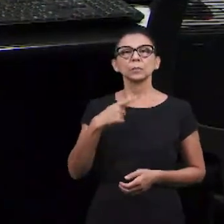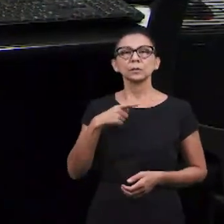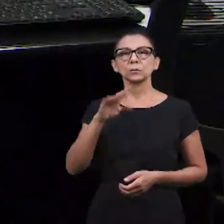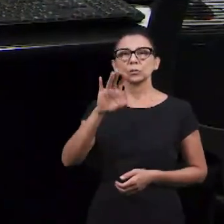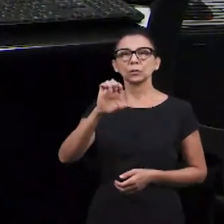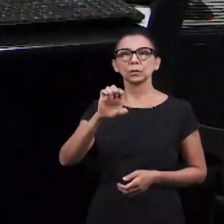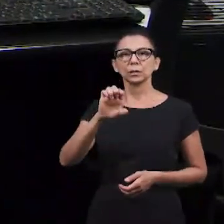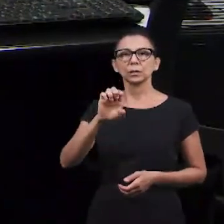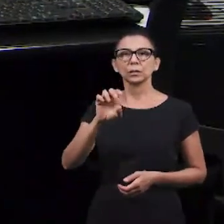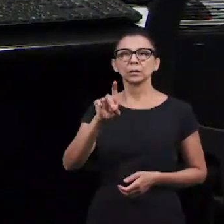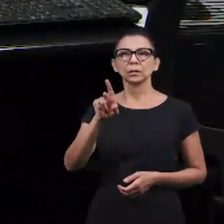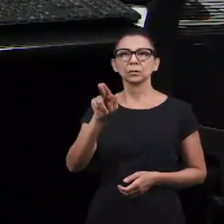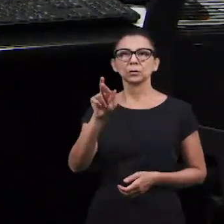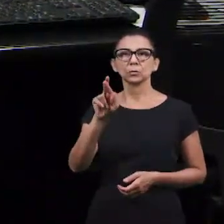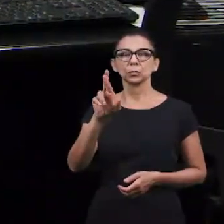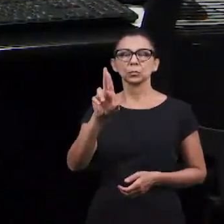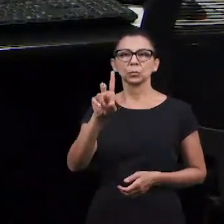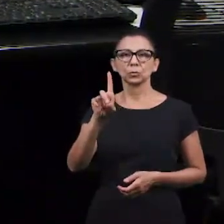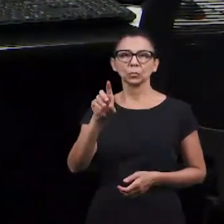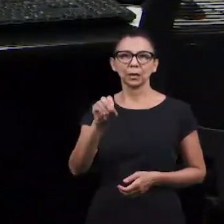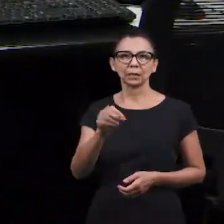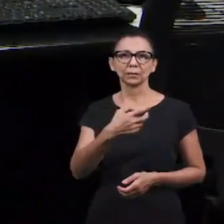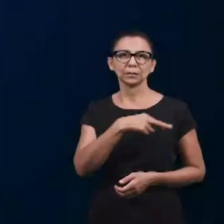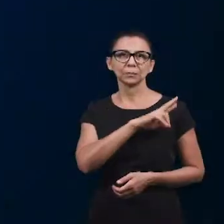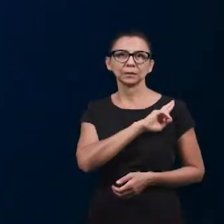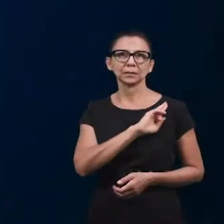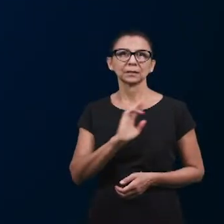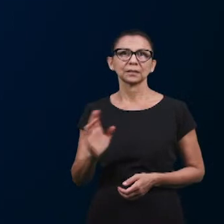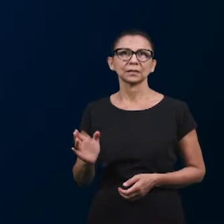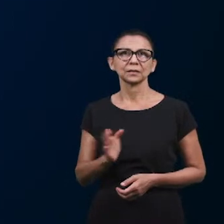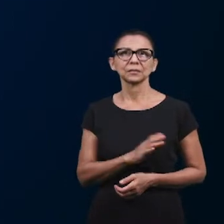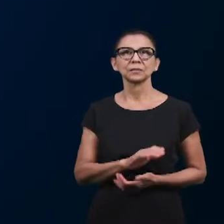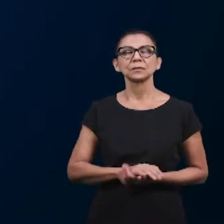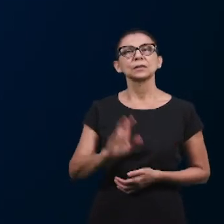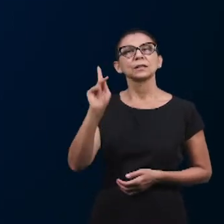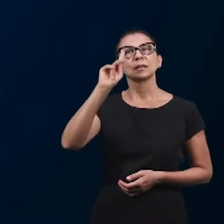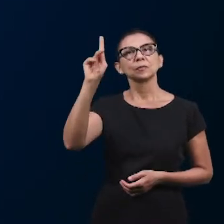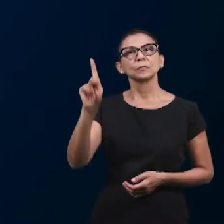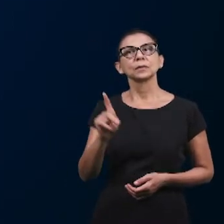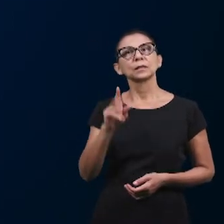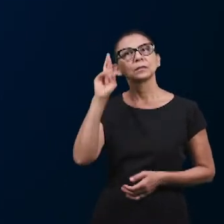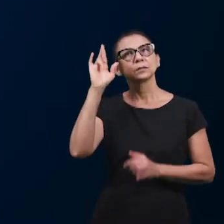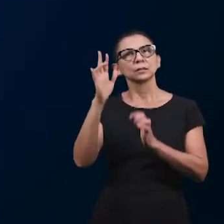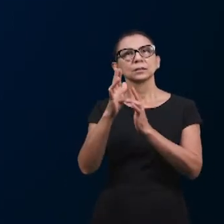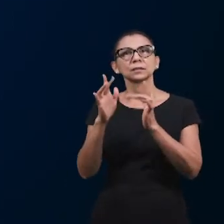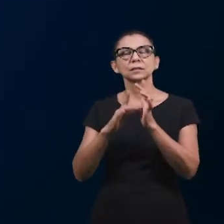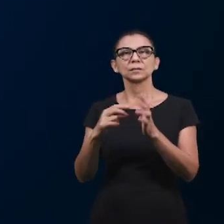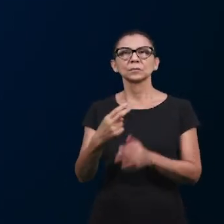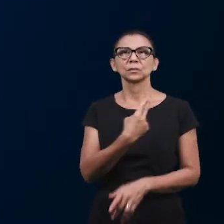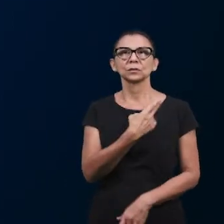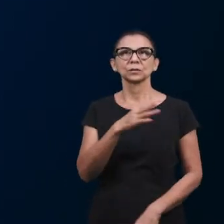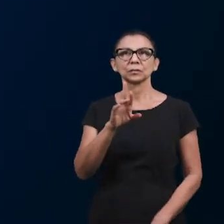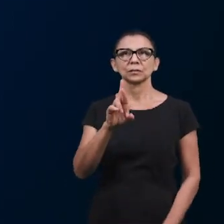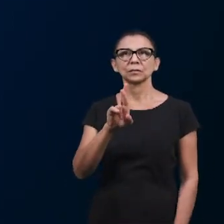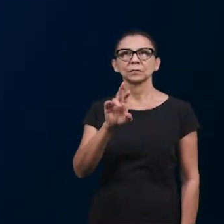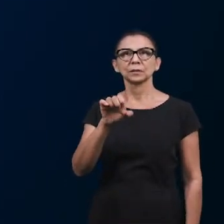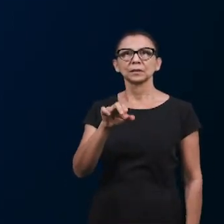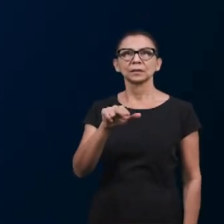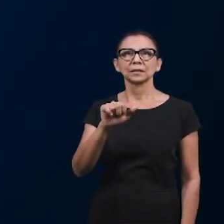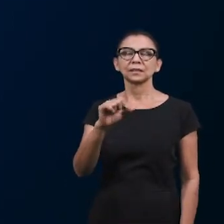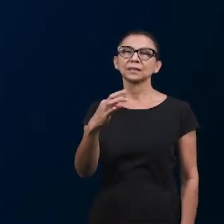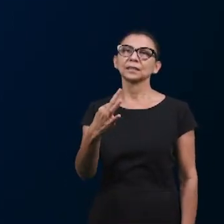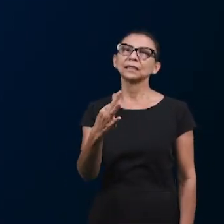Eduardo Campos. Vamos ouvir então a nossa irmã. La paz del Señor Jesús. Soy Renate